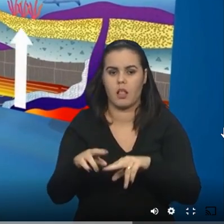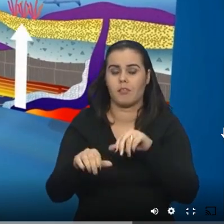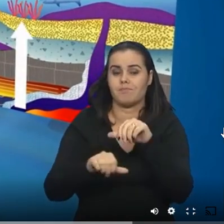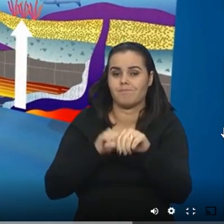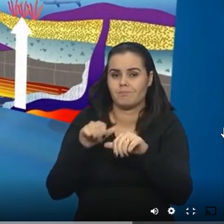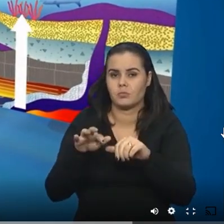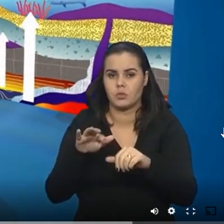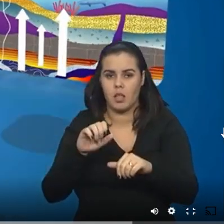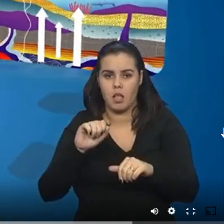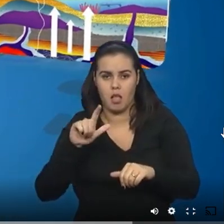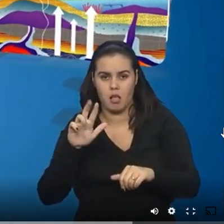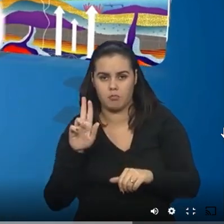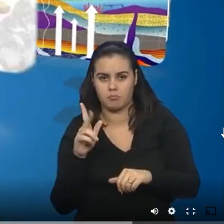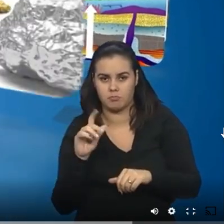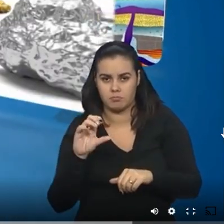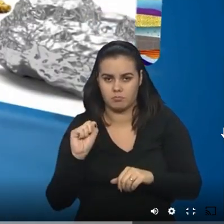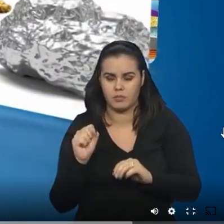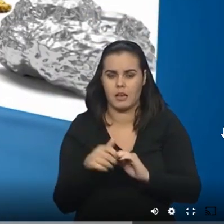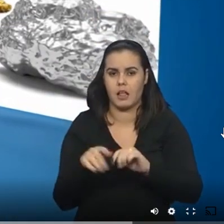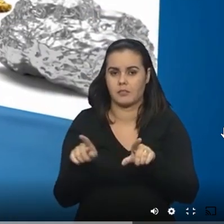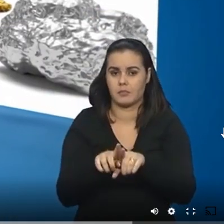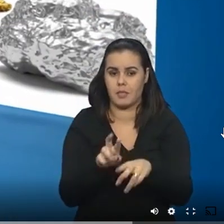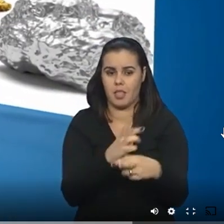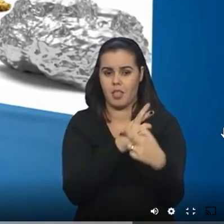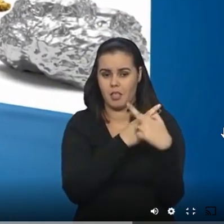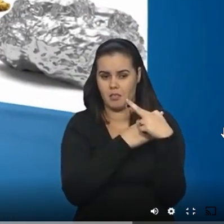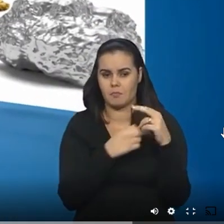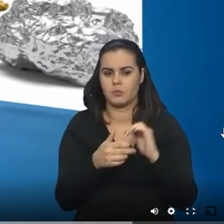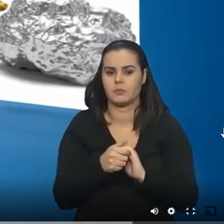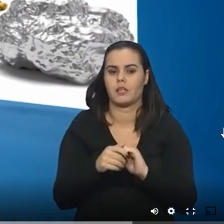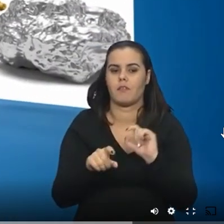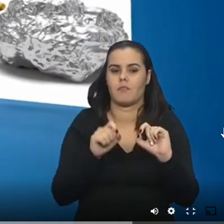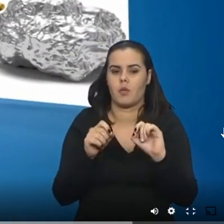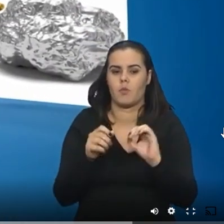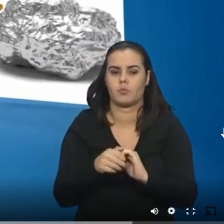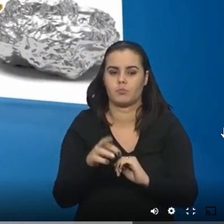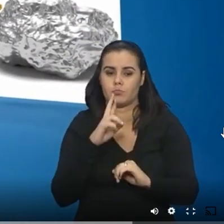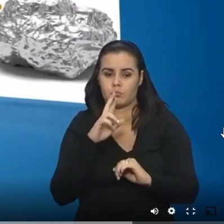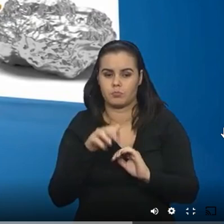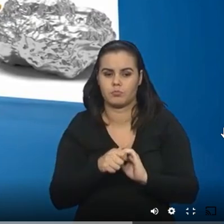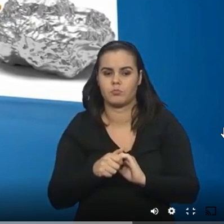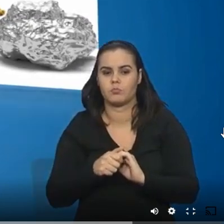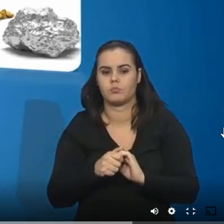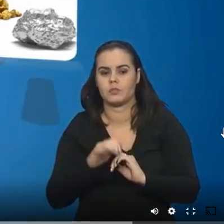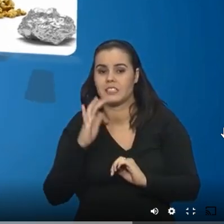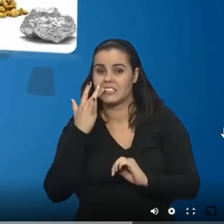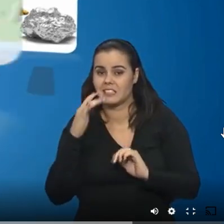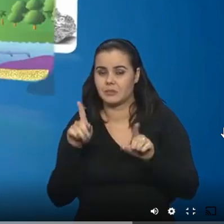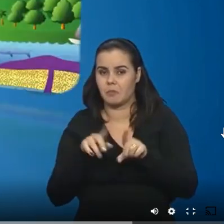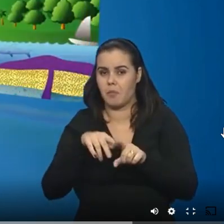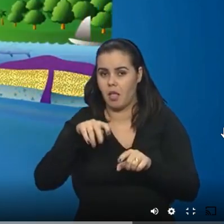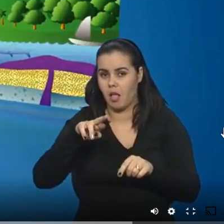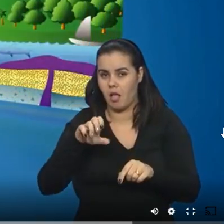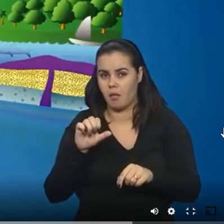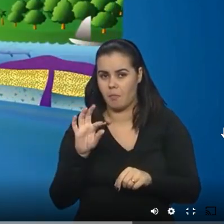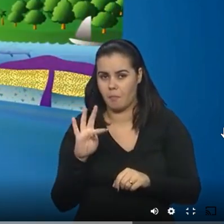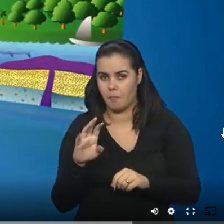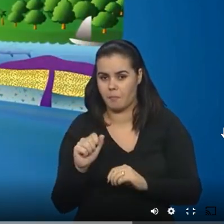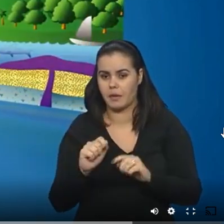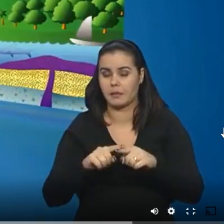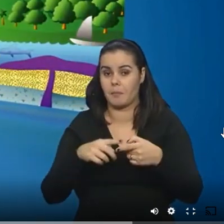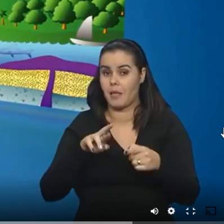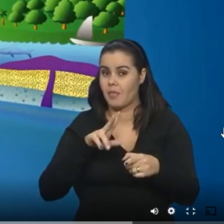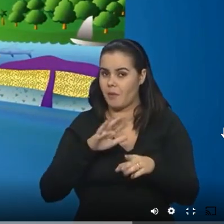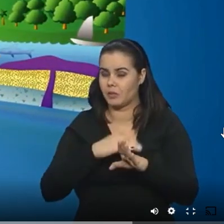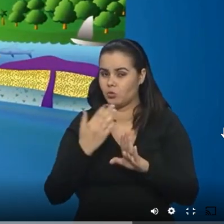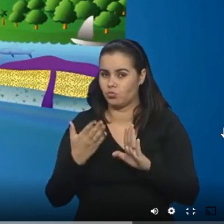na crosta e são responsáveis, por exemplo, pela geração de depósitos de ouro e prata. Mas nem tudo acontece de baixo para